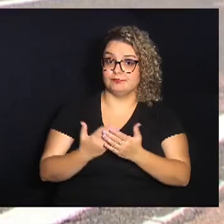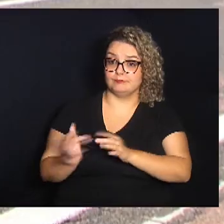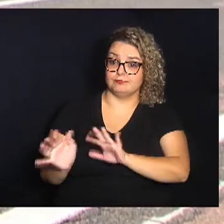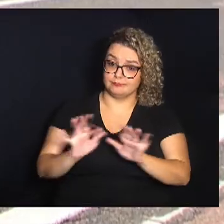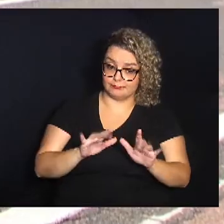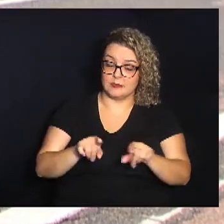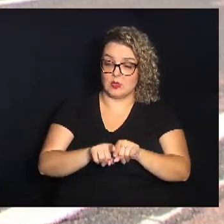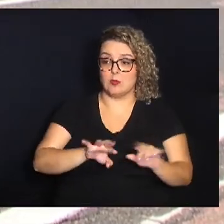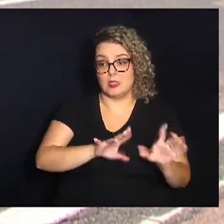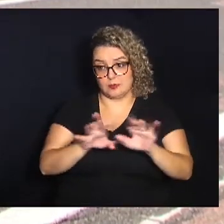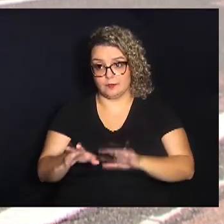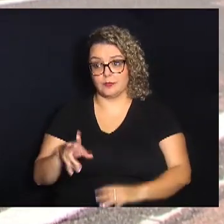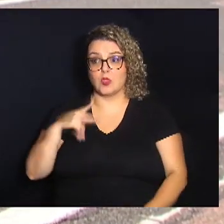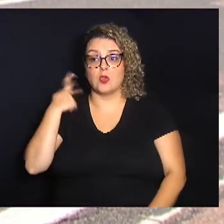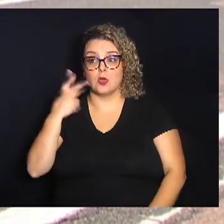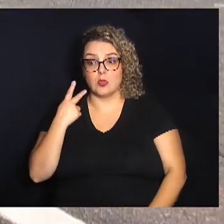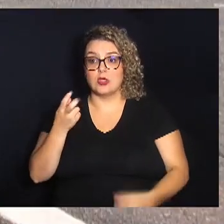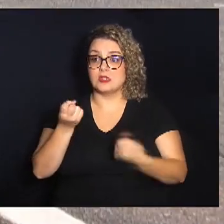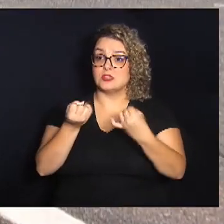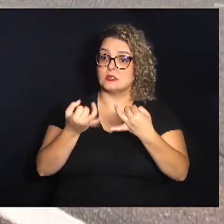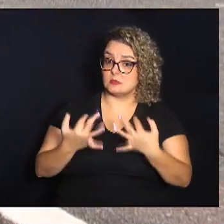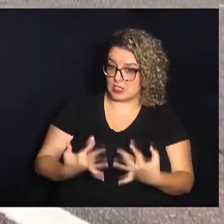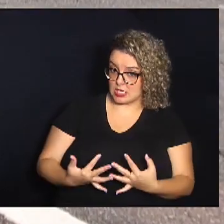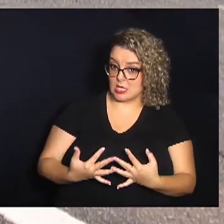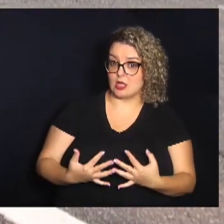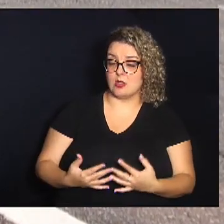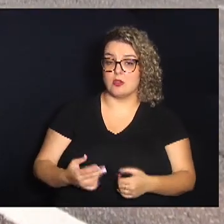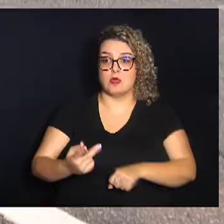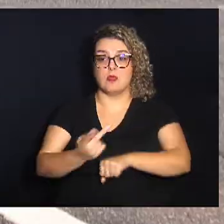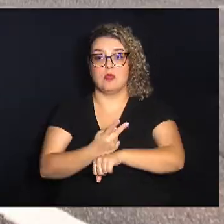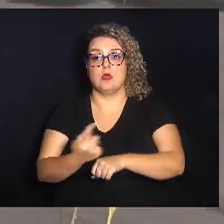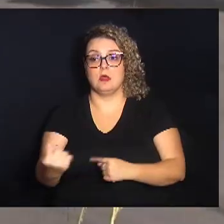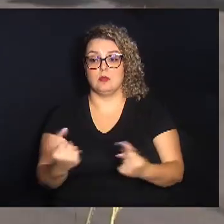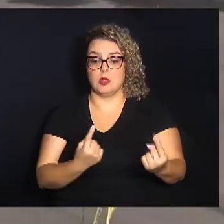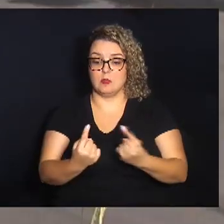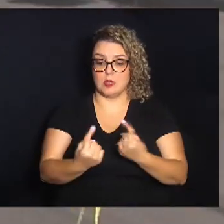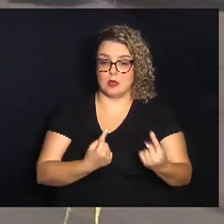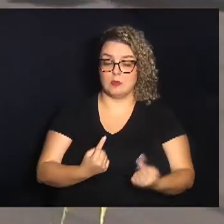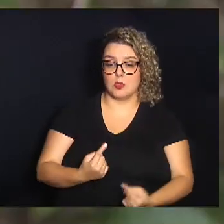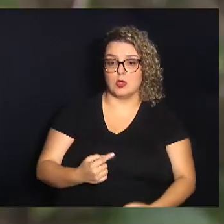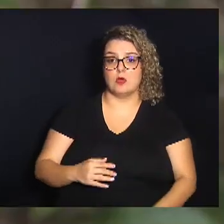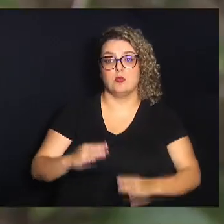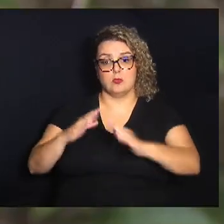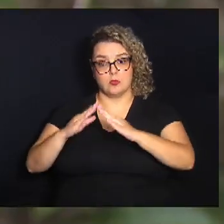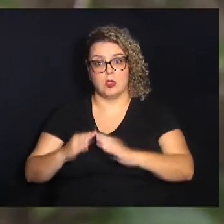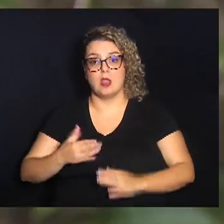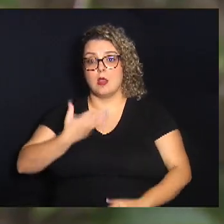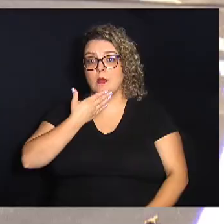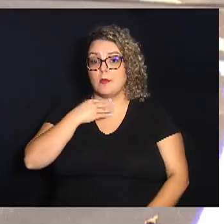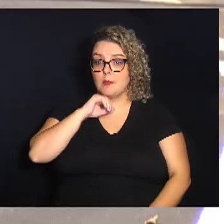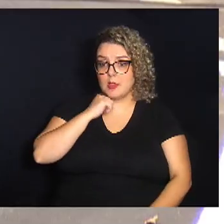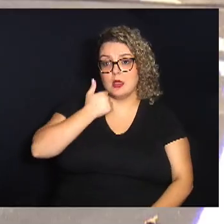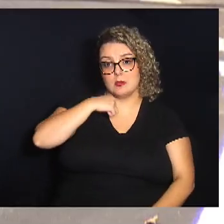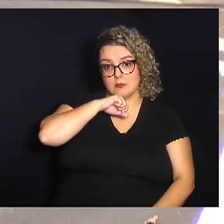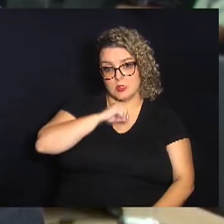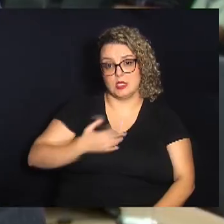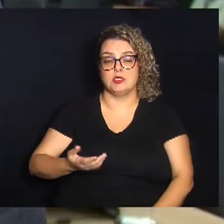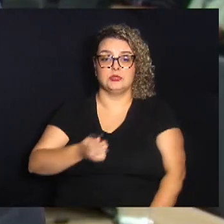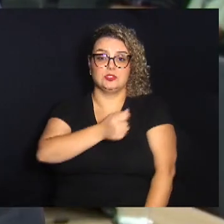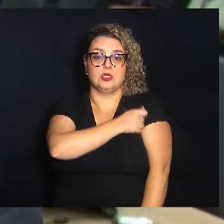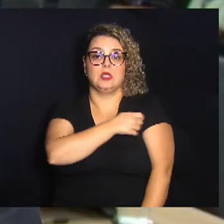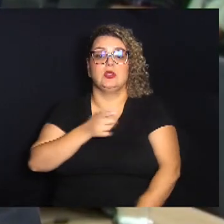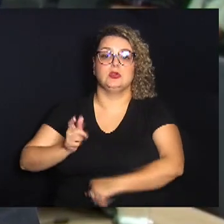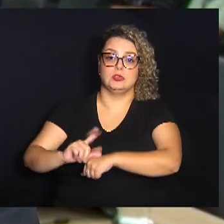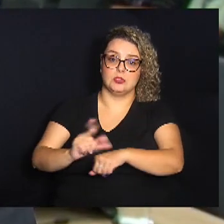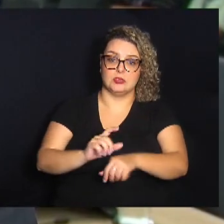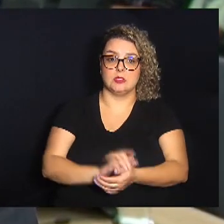alunos. O parlamentar esclarece que foi procurado pelos moradores, pais de alunos e comerciantes da região.